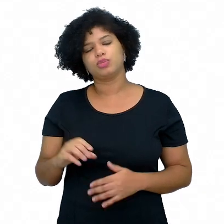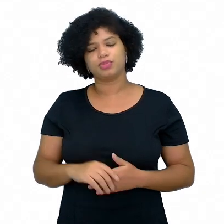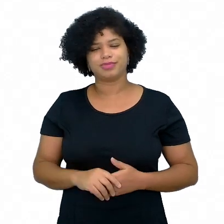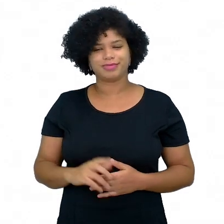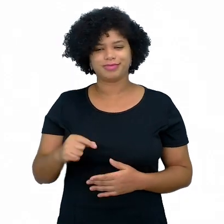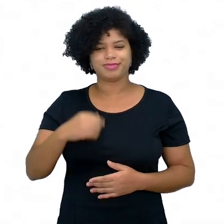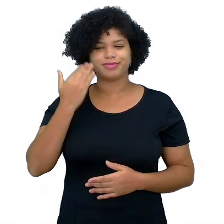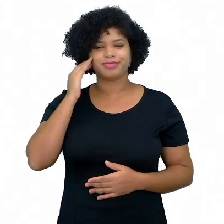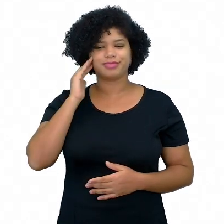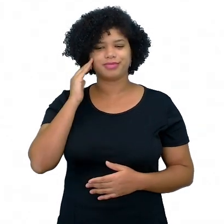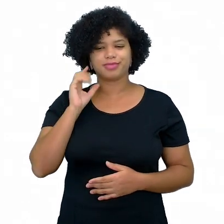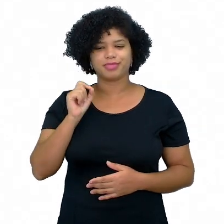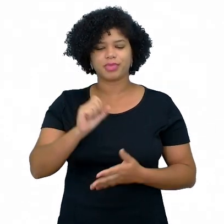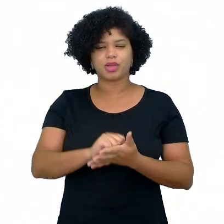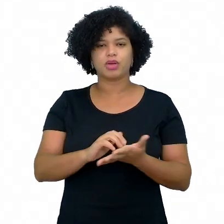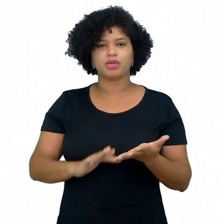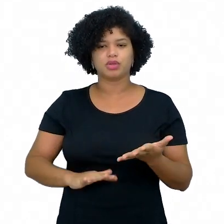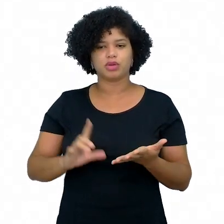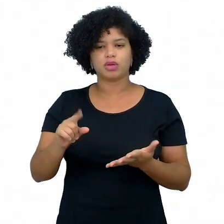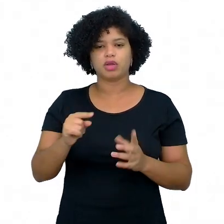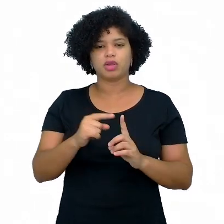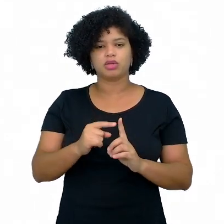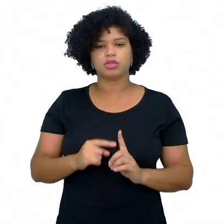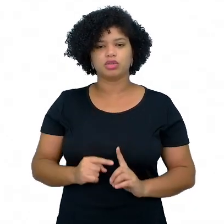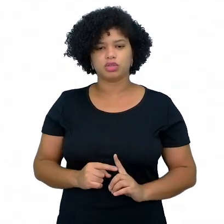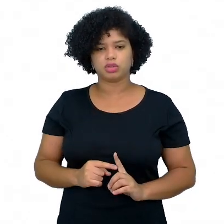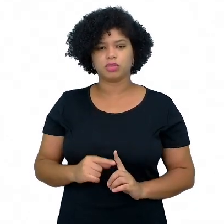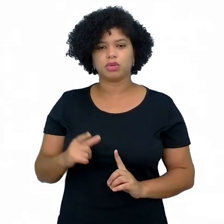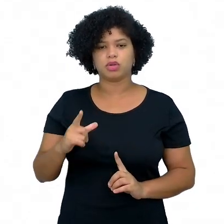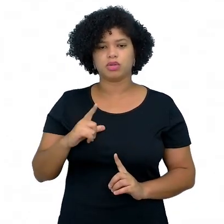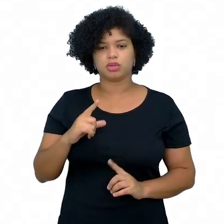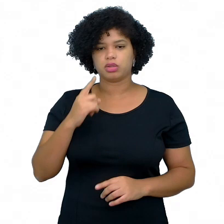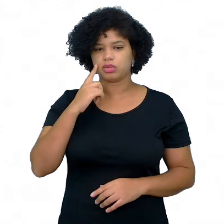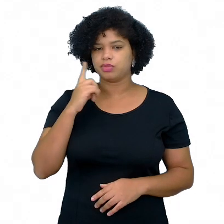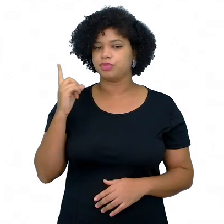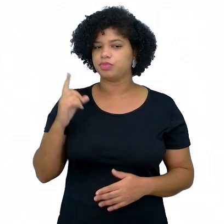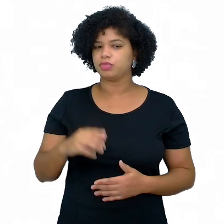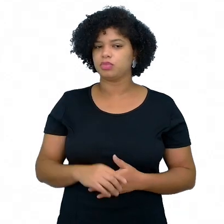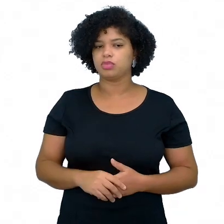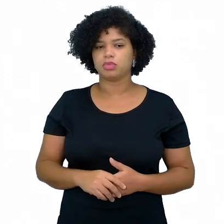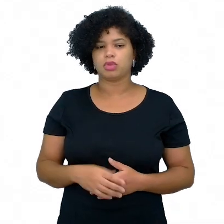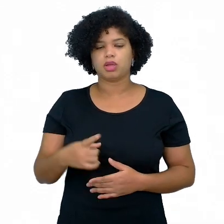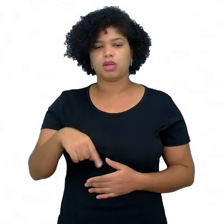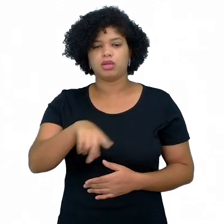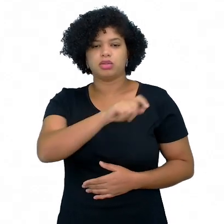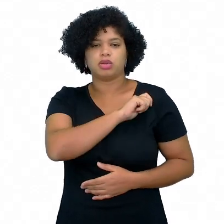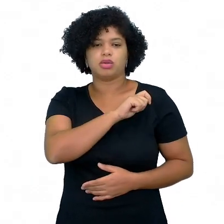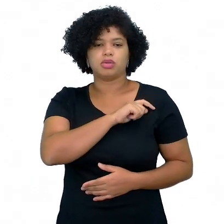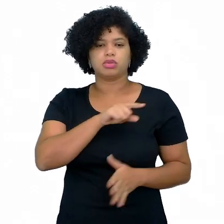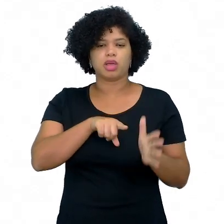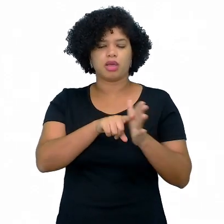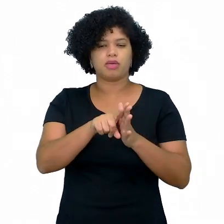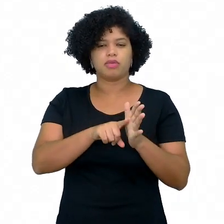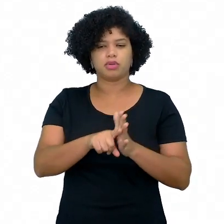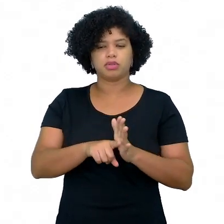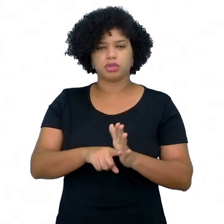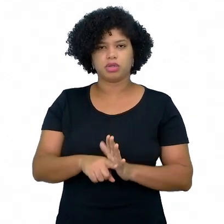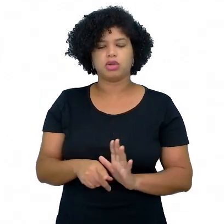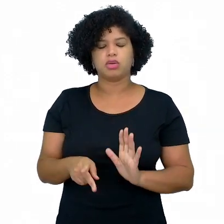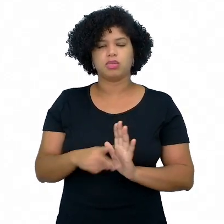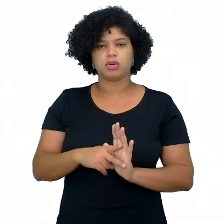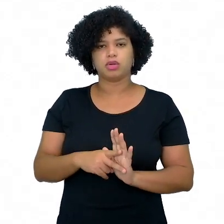Entendemos que essa atividade é do tipo guiada, pois os estudantes investigam a questão apresentada